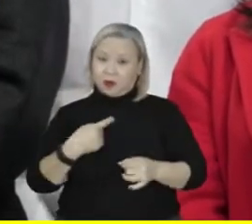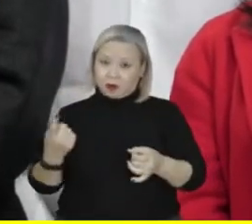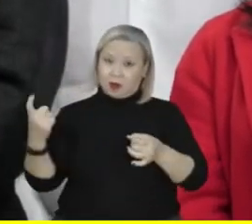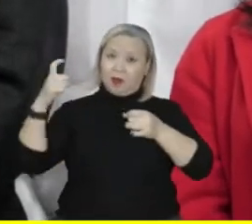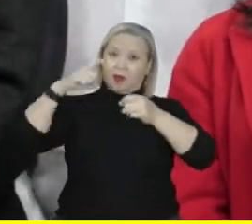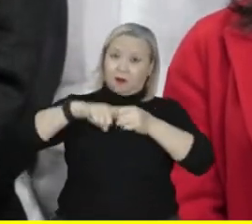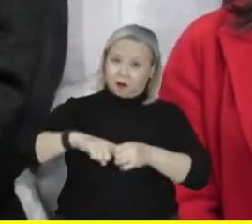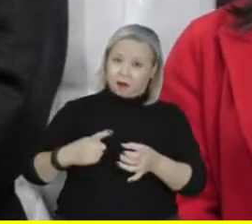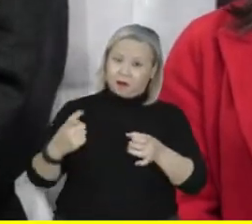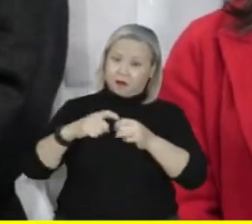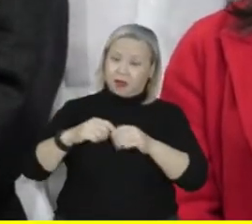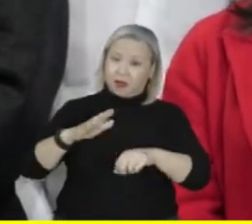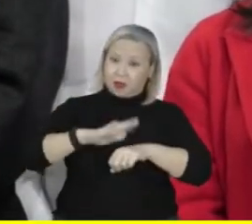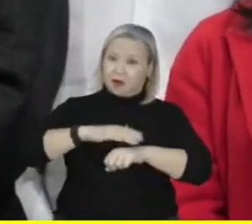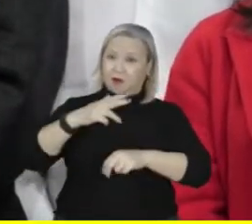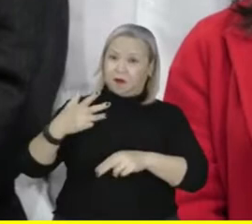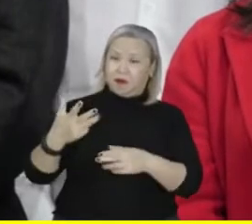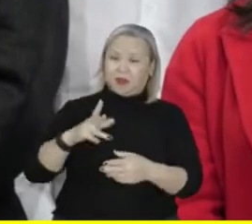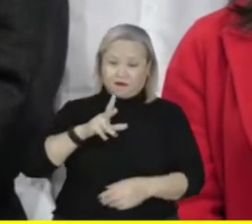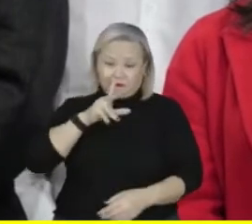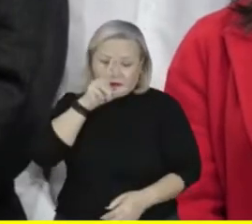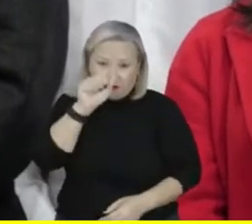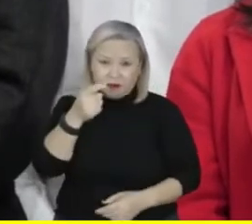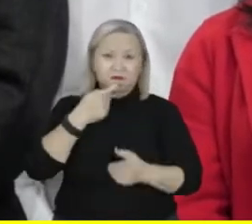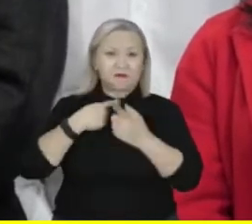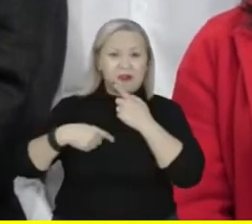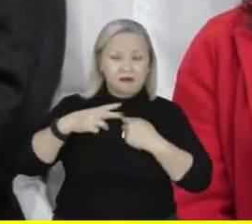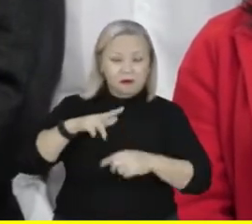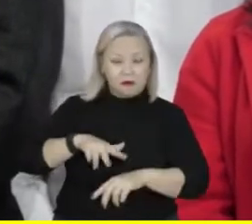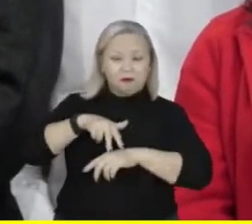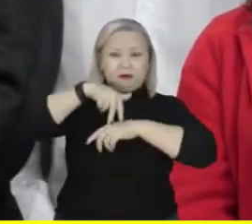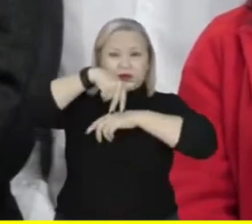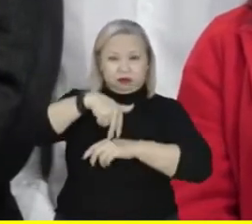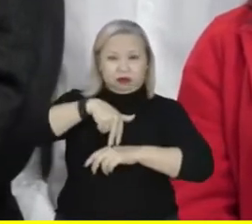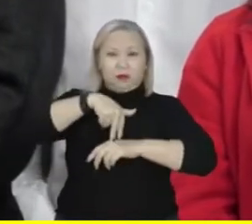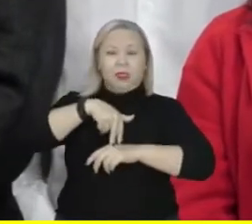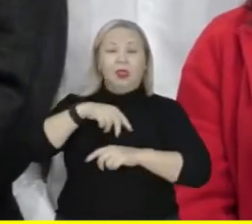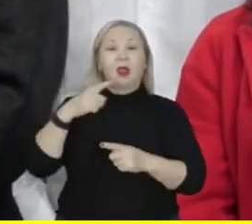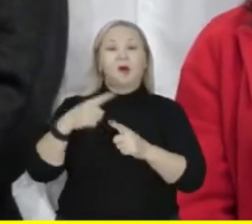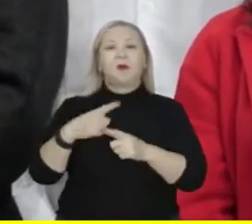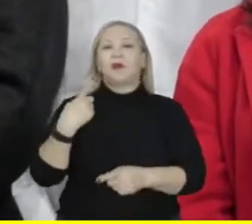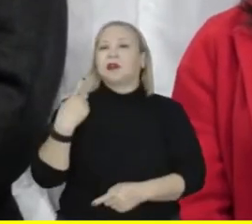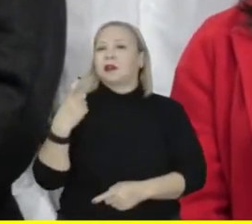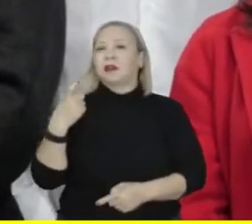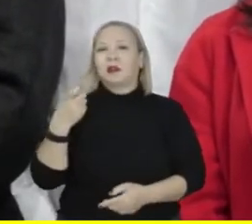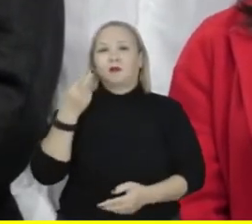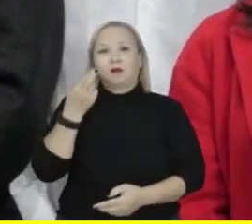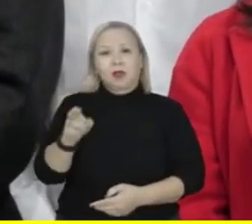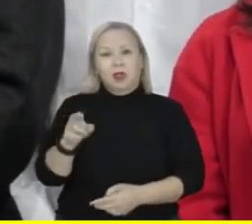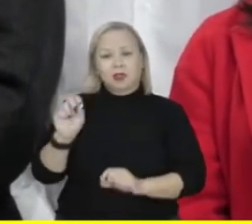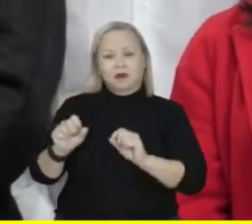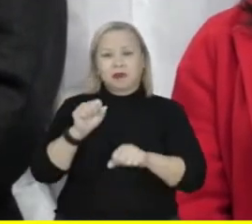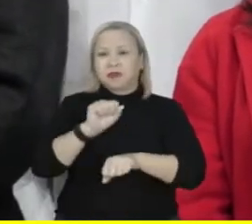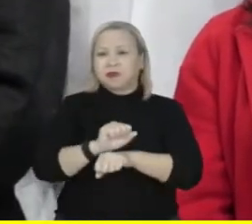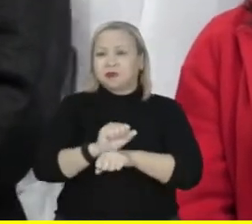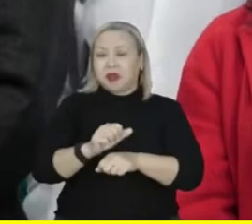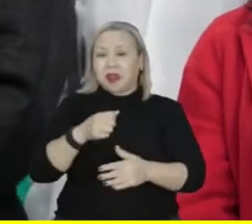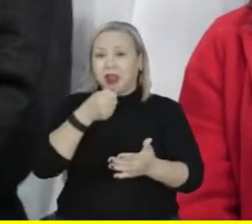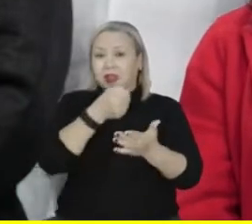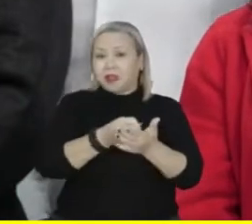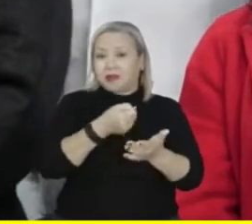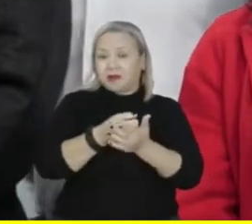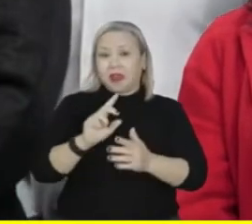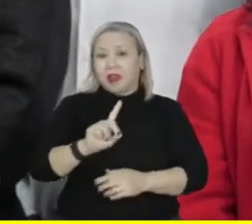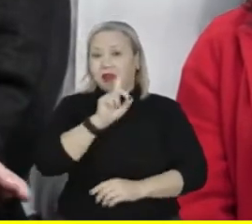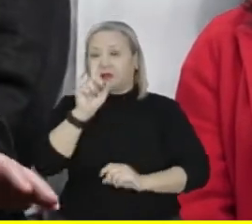com mais força com mais vontade com mais disposição porque a única razão da gente parar de lutar é o dia que o